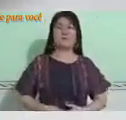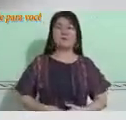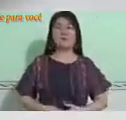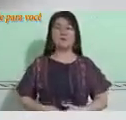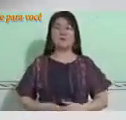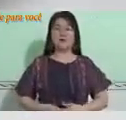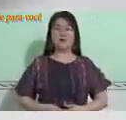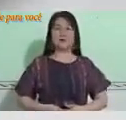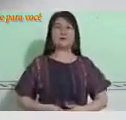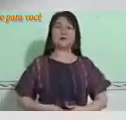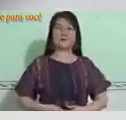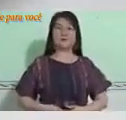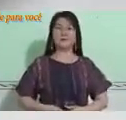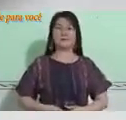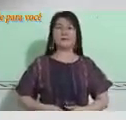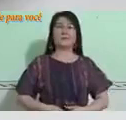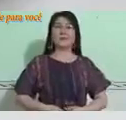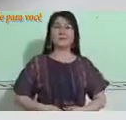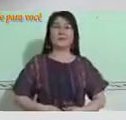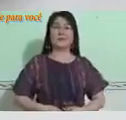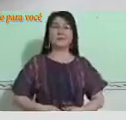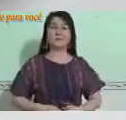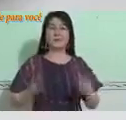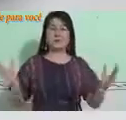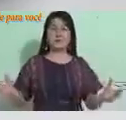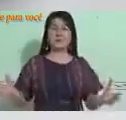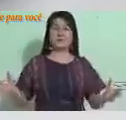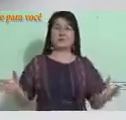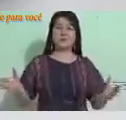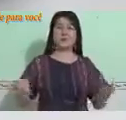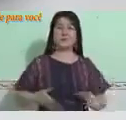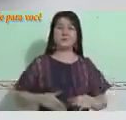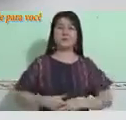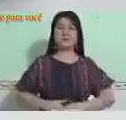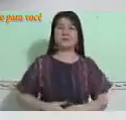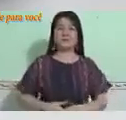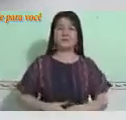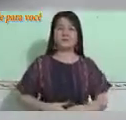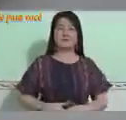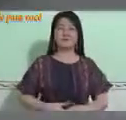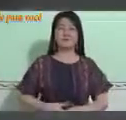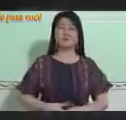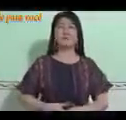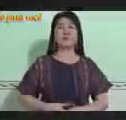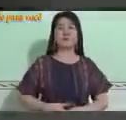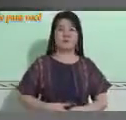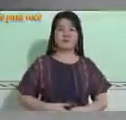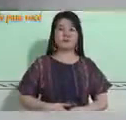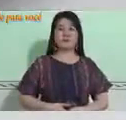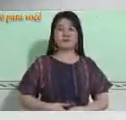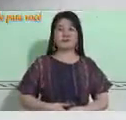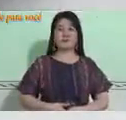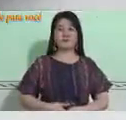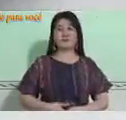ALGUMASPSSOASPODEMTERESTASQUAC, cedilha, ativo, ODF, ORM, a exagem, nada, vírgula, O, Q, U, E, F, A, Z, C, O, M, Q, U, E, H, A,